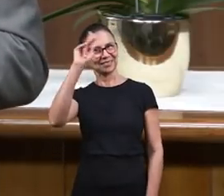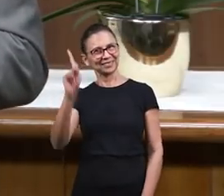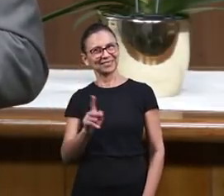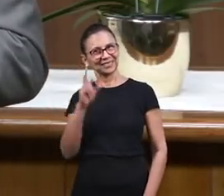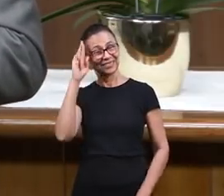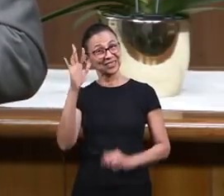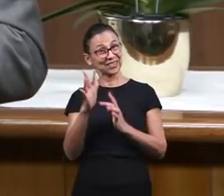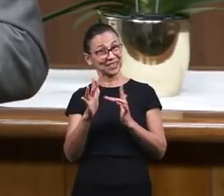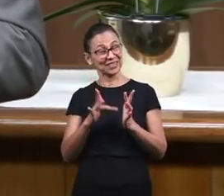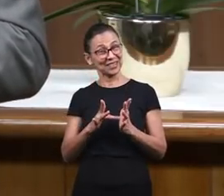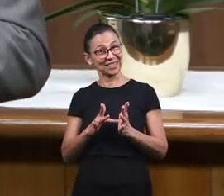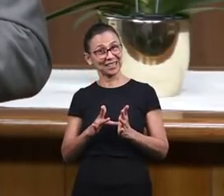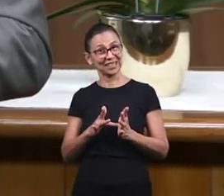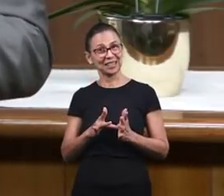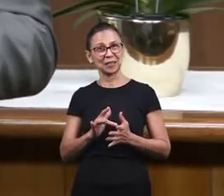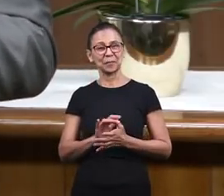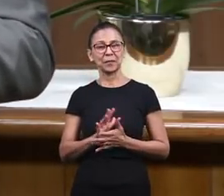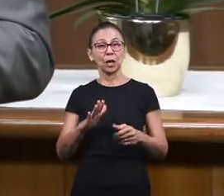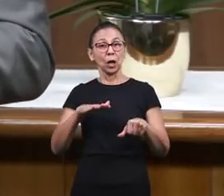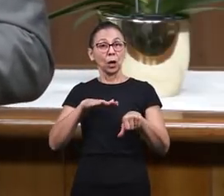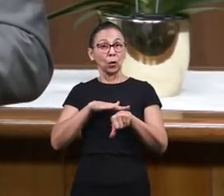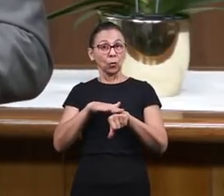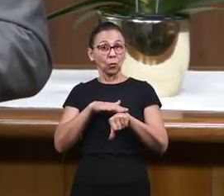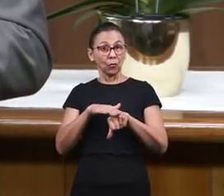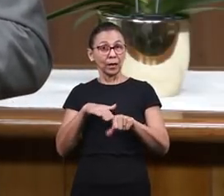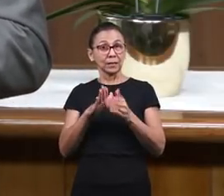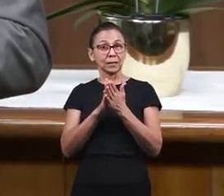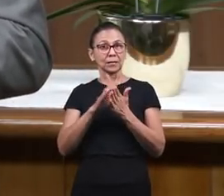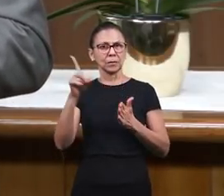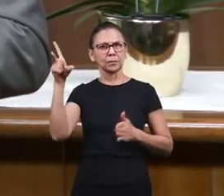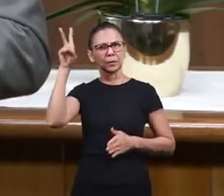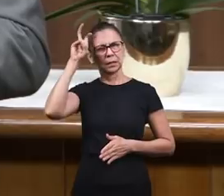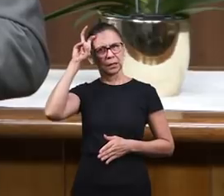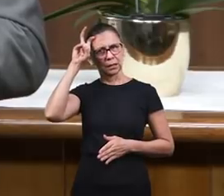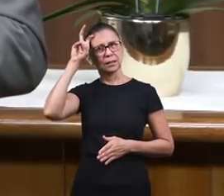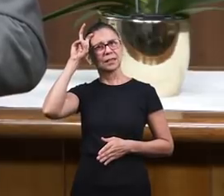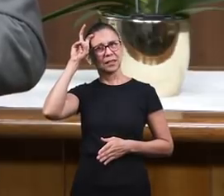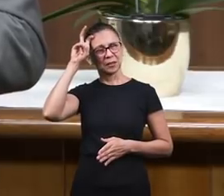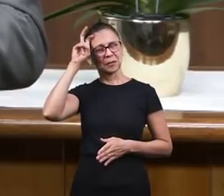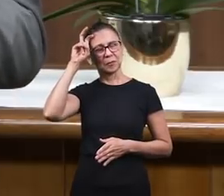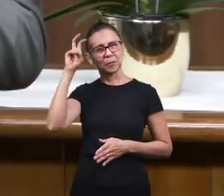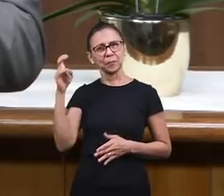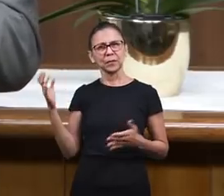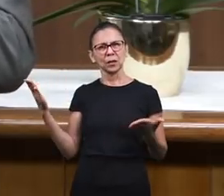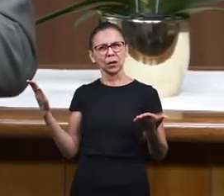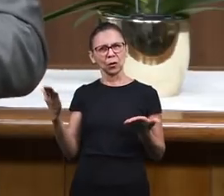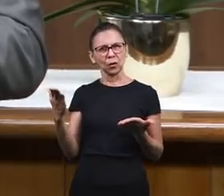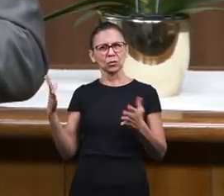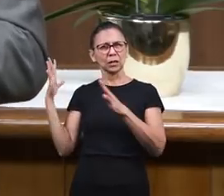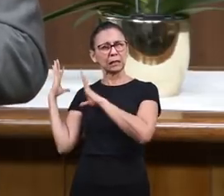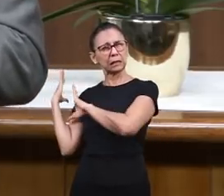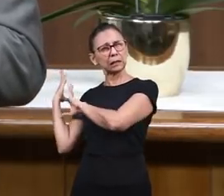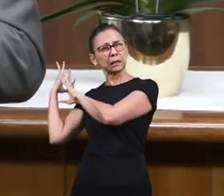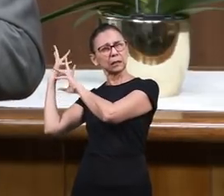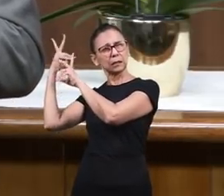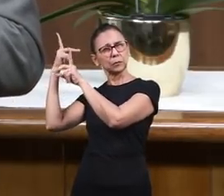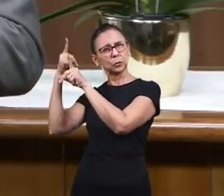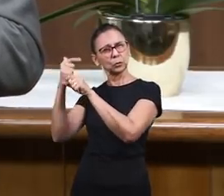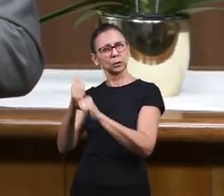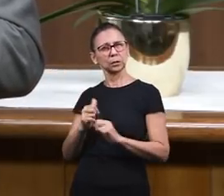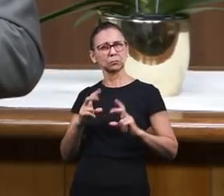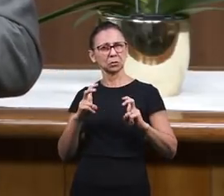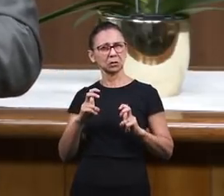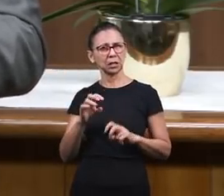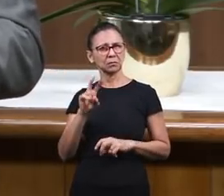Olá, a paz do Senhor Jesus. Este é o Conversas Bíblicas desta quinta-feira. E nós resgatamos um tema que